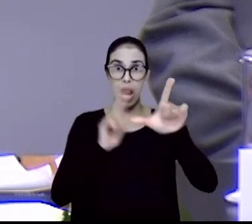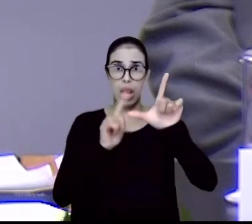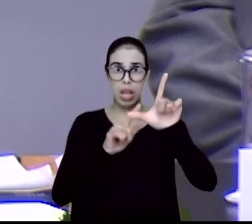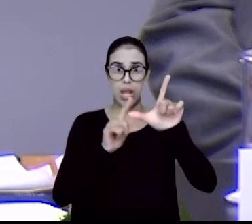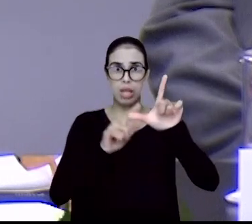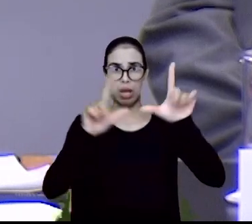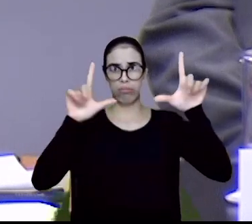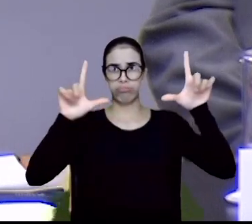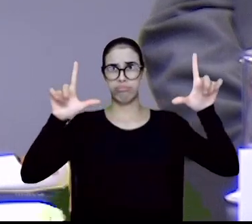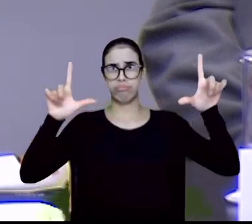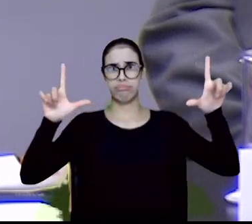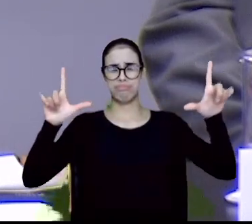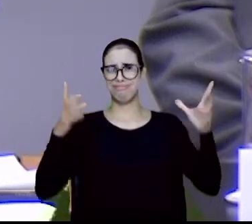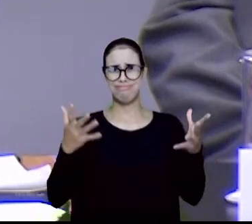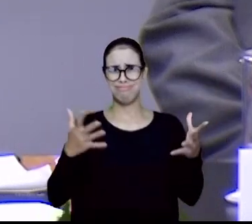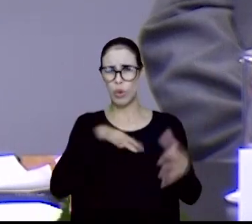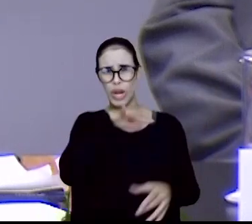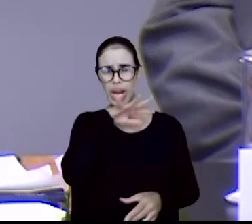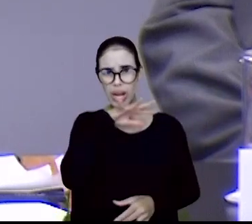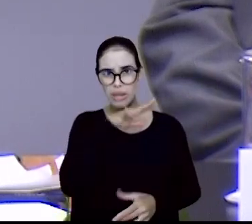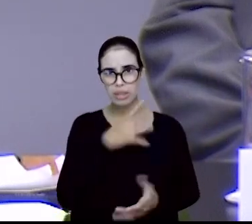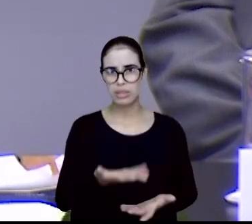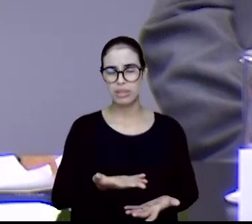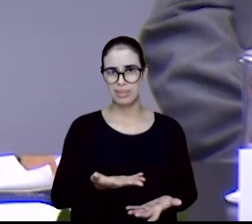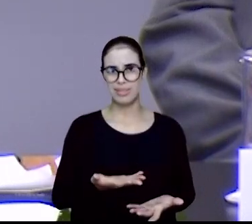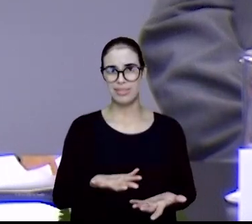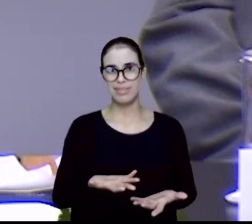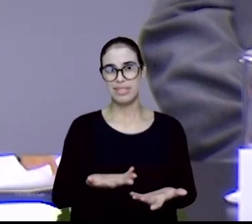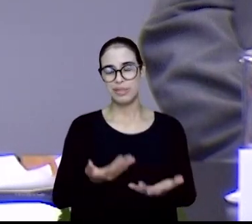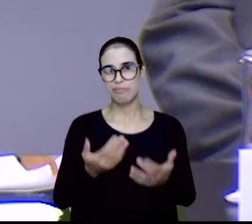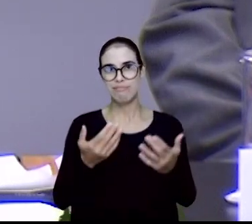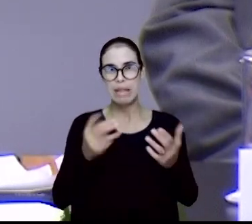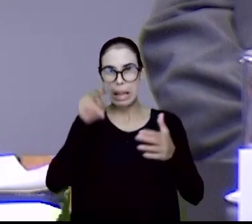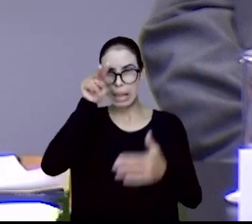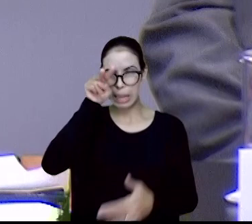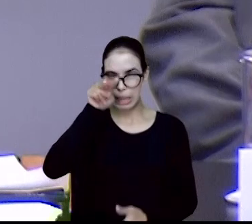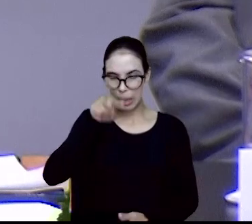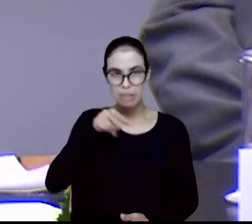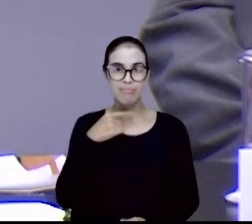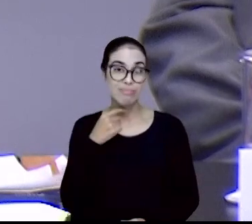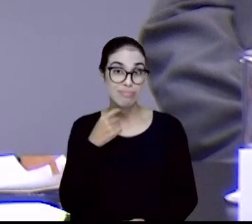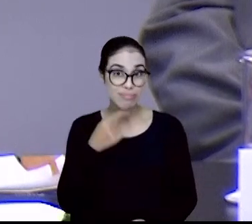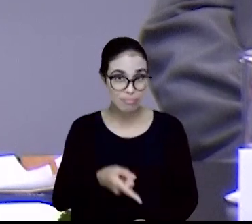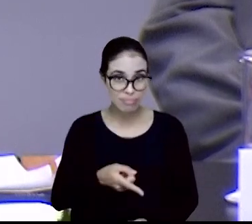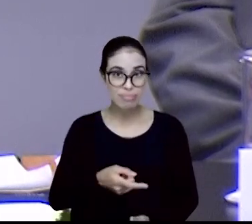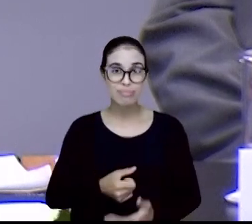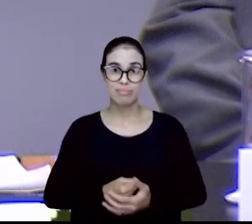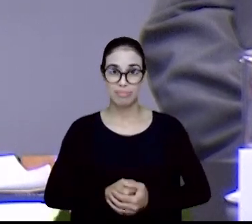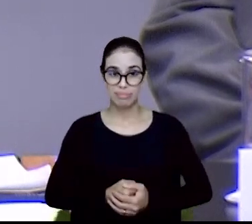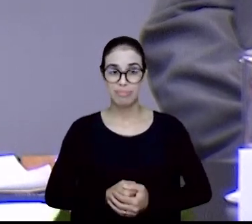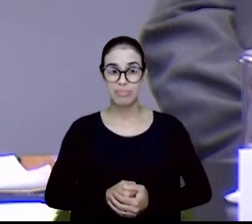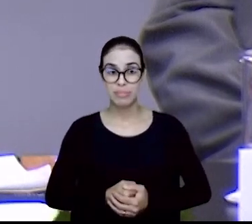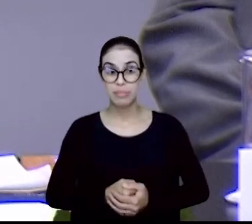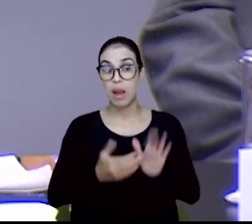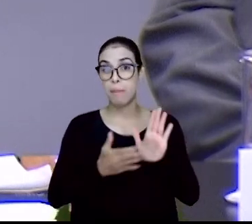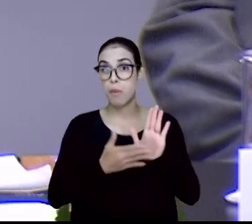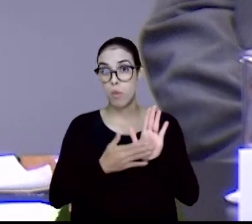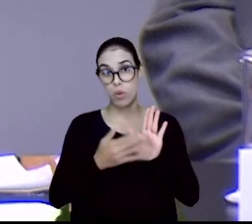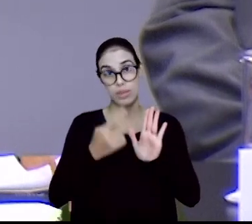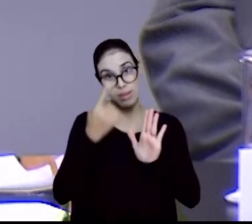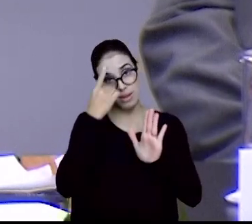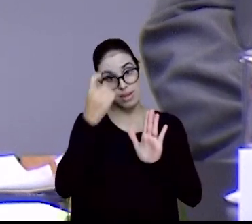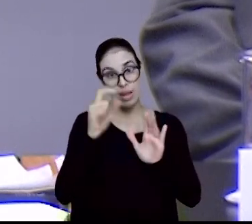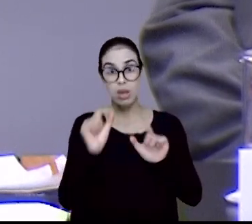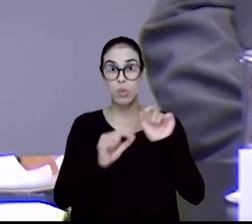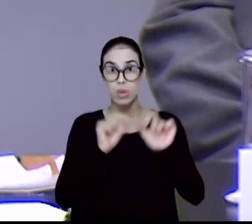coisa esteticamente horrorosa, e você não acompanha. Então, a nossa proposta é, primeiro, em vez de usar maiúscula,